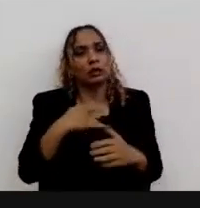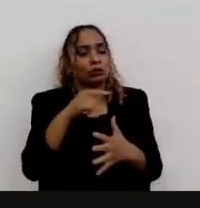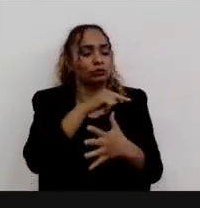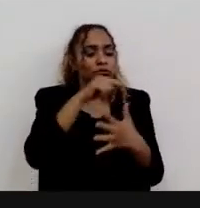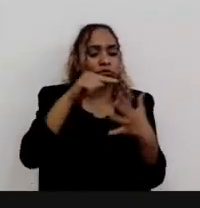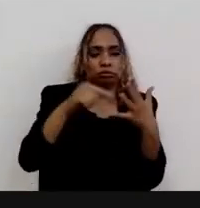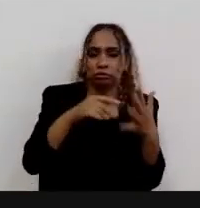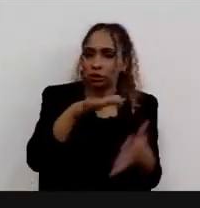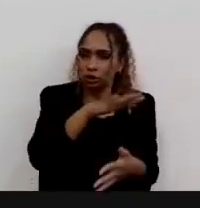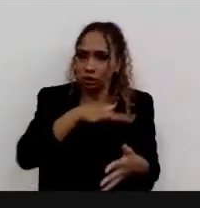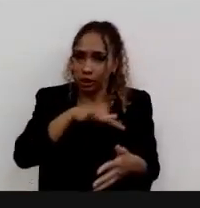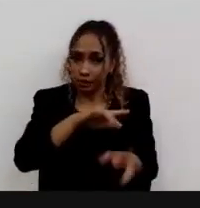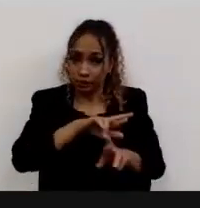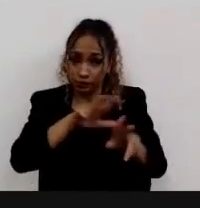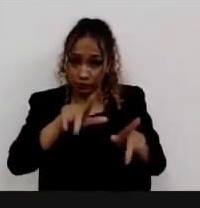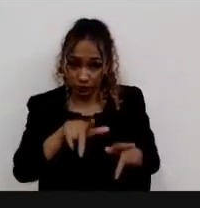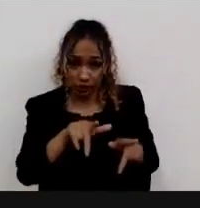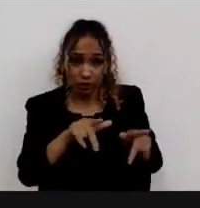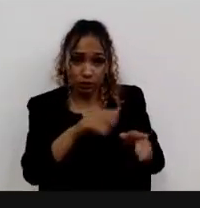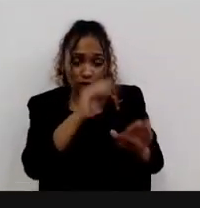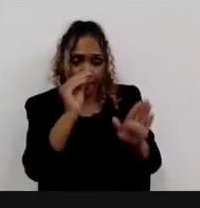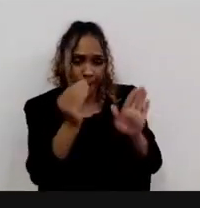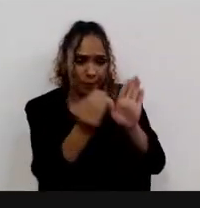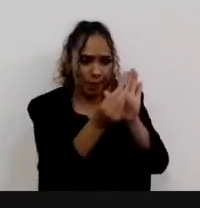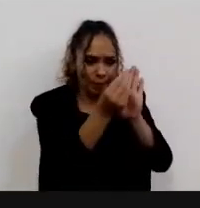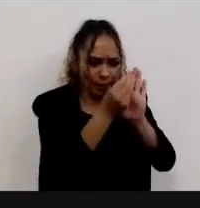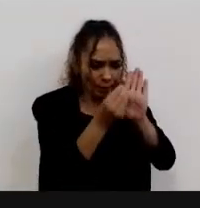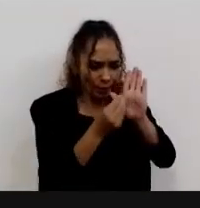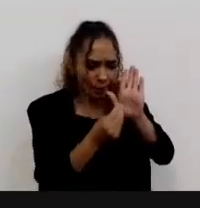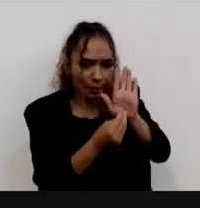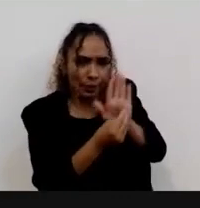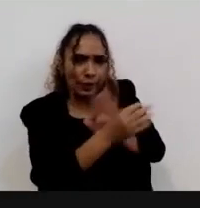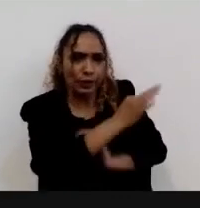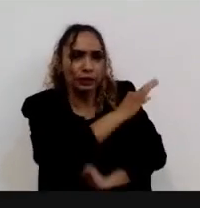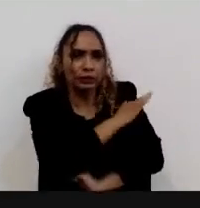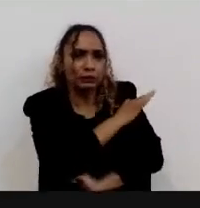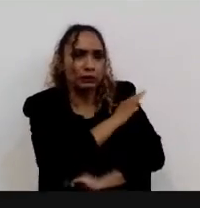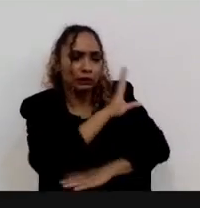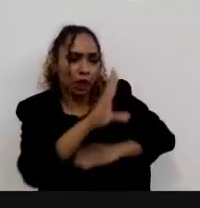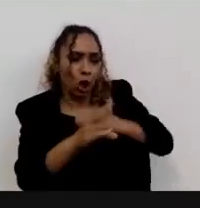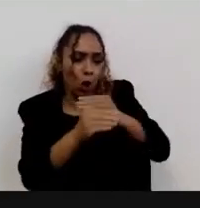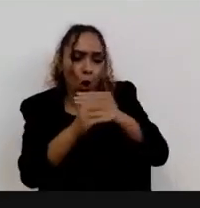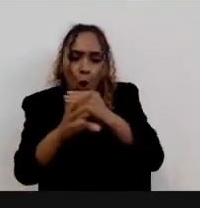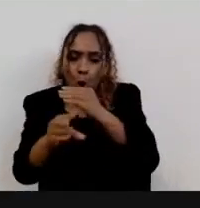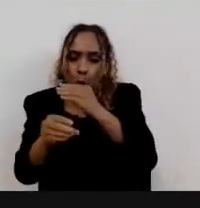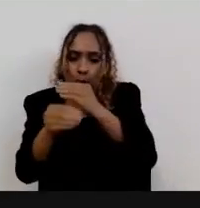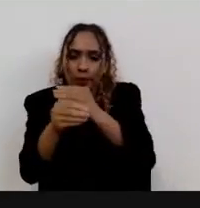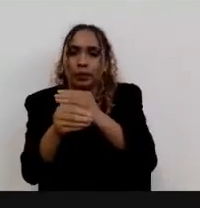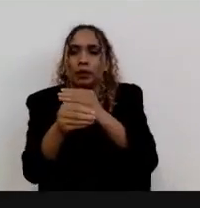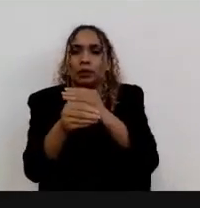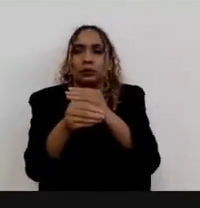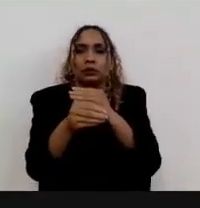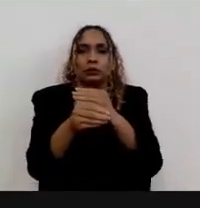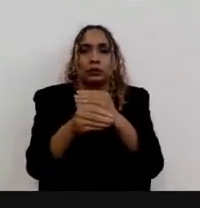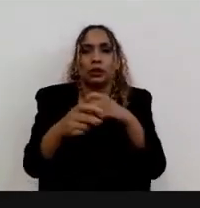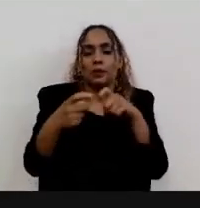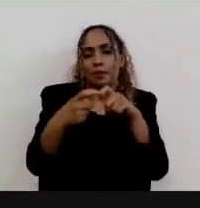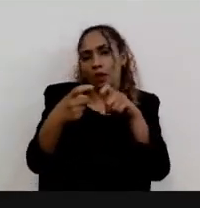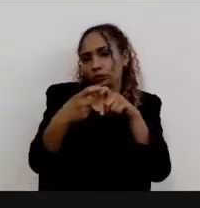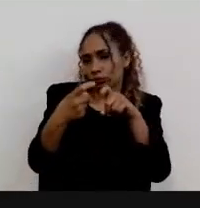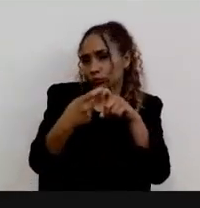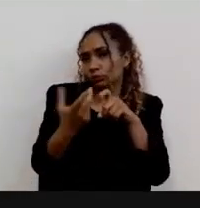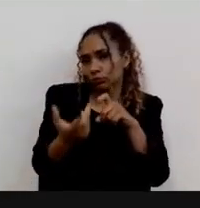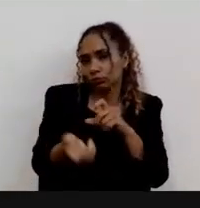e que desenvolvem e aplicam técnicas integrativas e complementares aos protocolos médicos